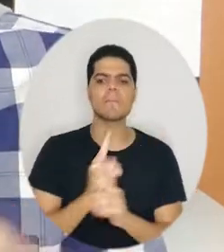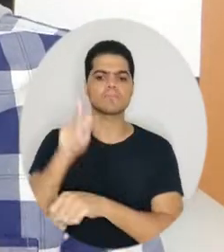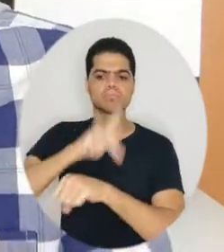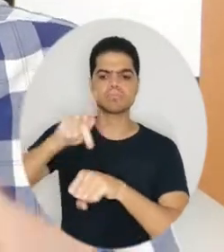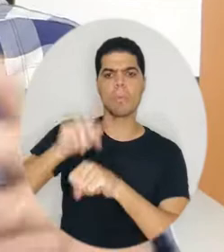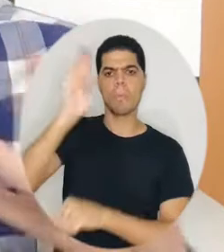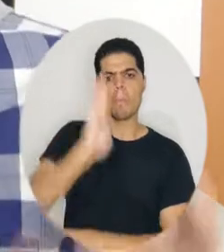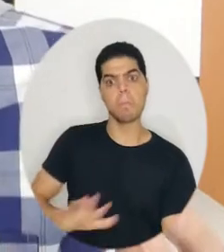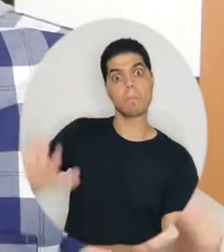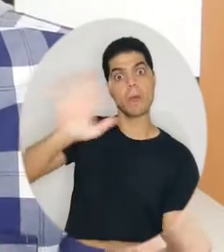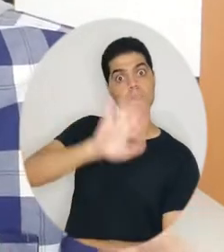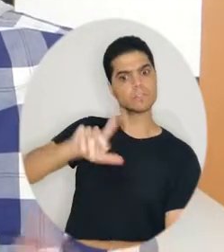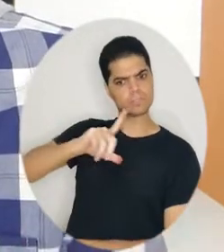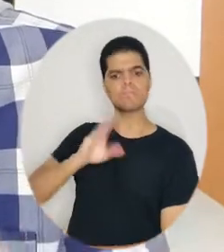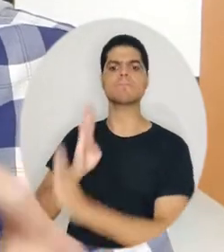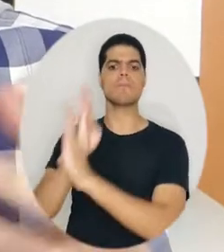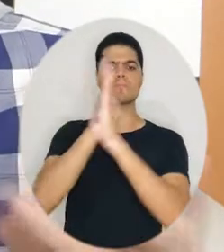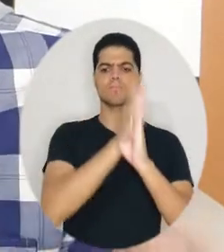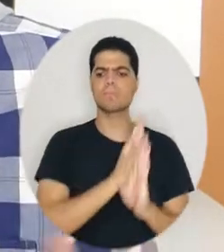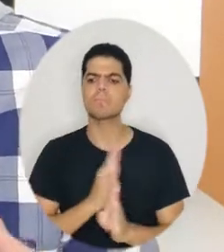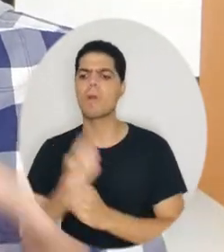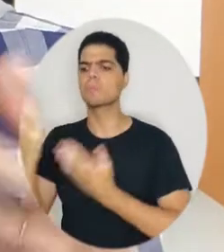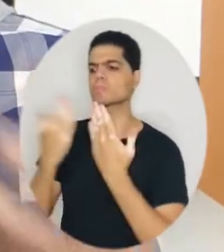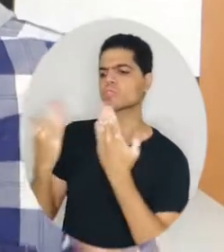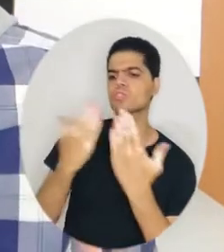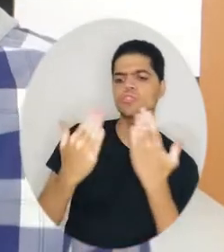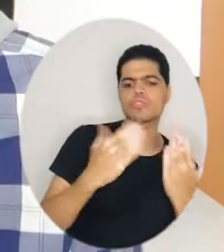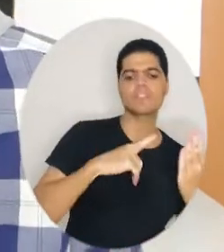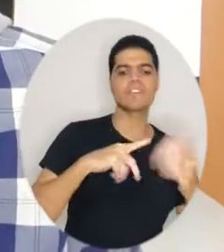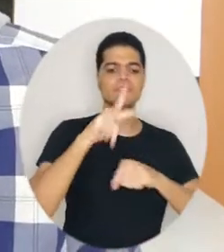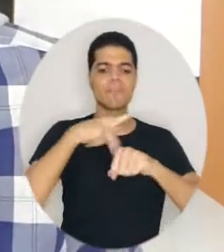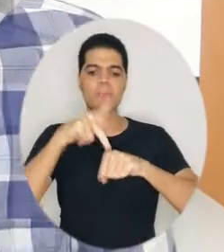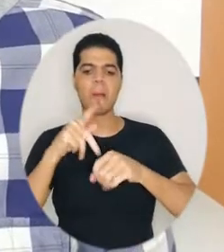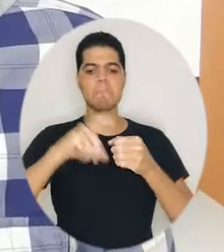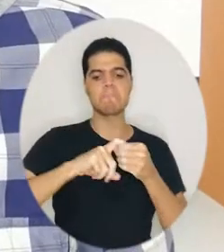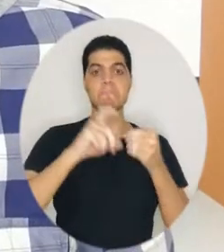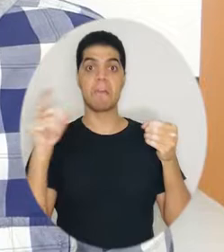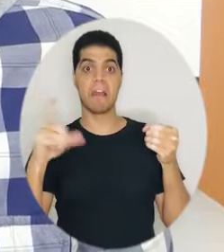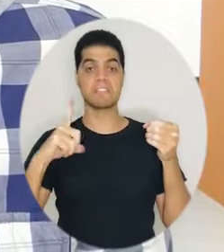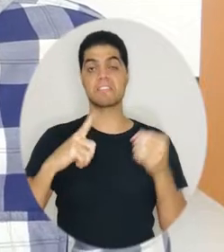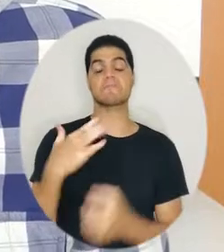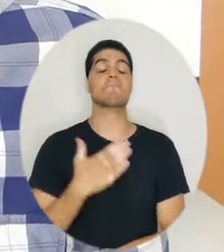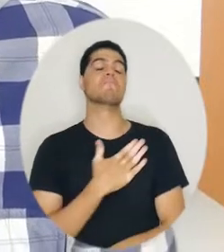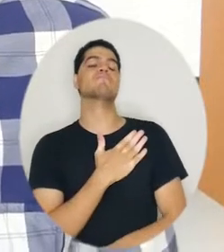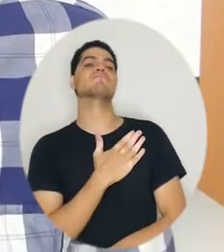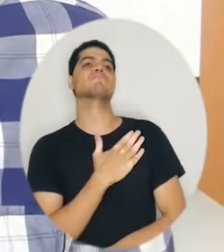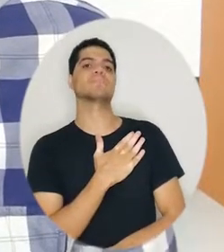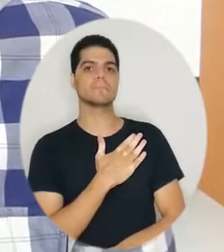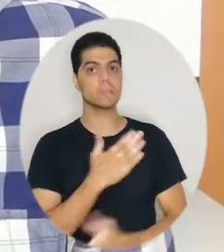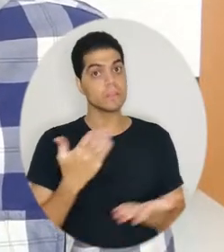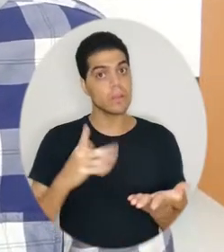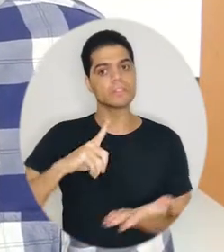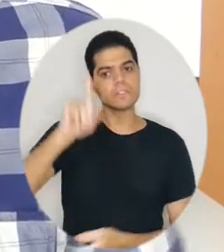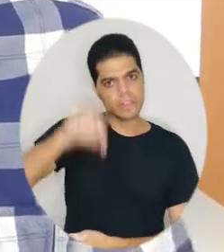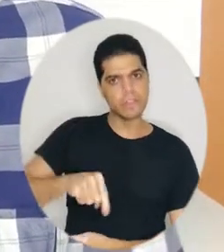inteiro para falar sobre a independência do Brasil homenageá-la despertar o patriotismo o primeiro desses encontros em abril